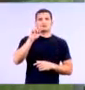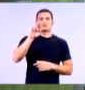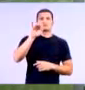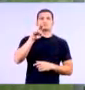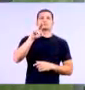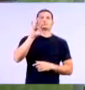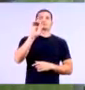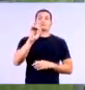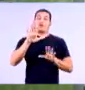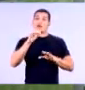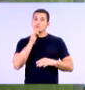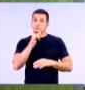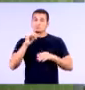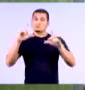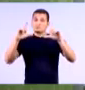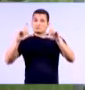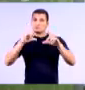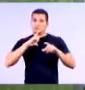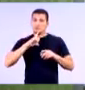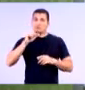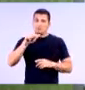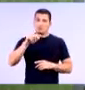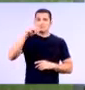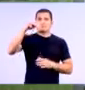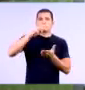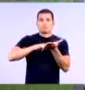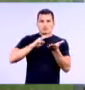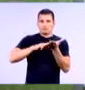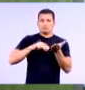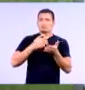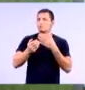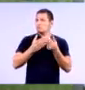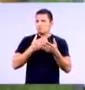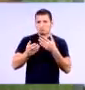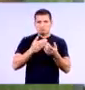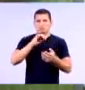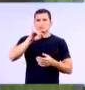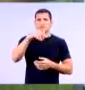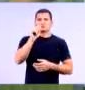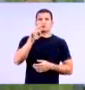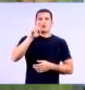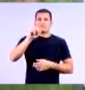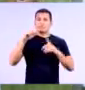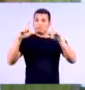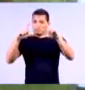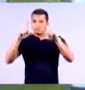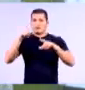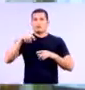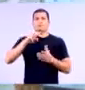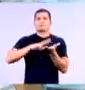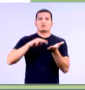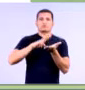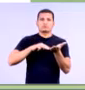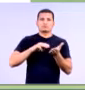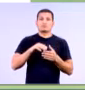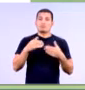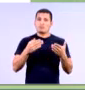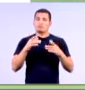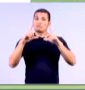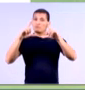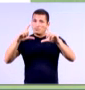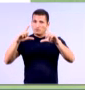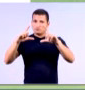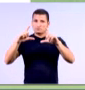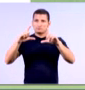com parênteses é método. Qualquer coisa no Java com parênteses é um método. Então, gente, só pelo fato de ter